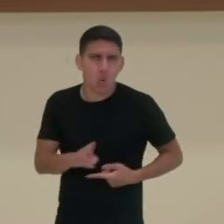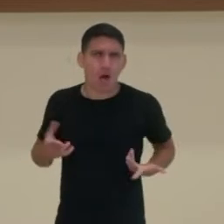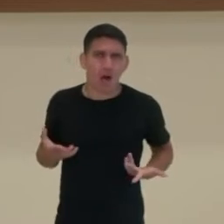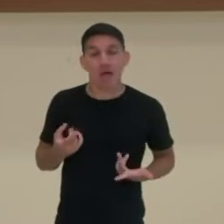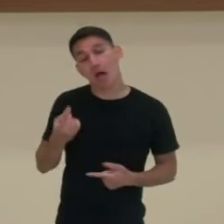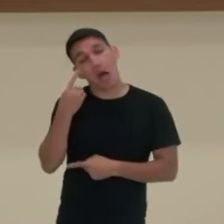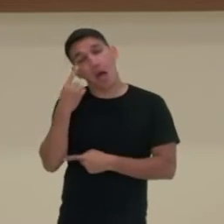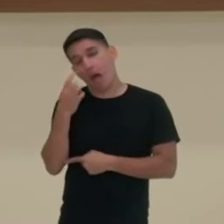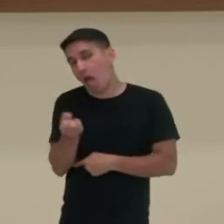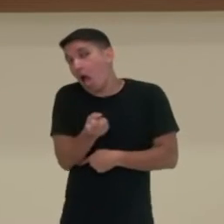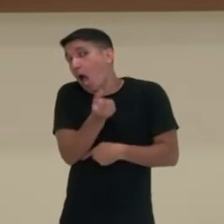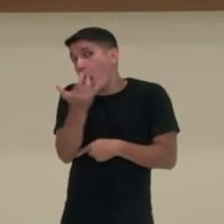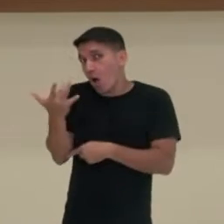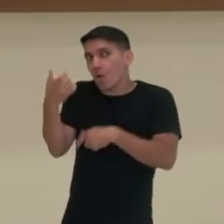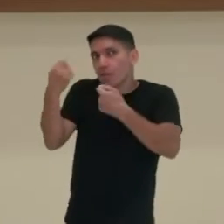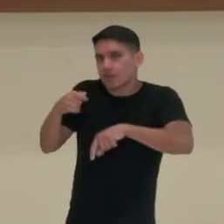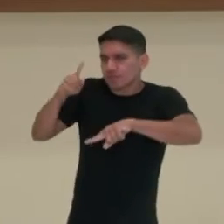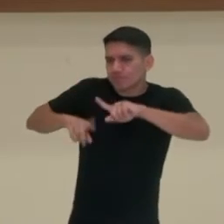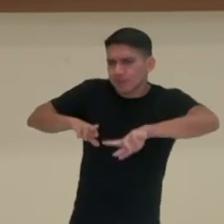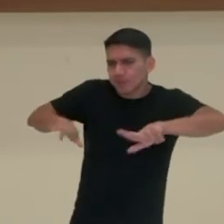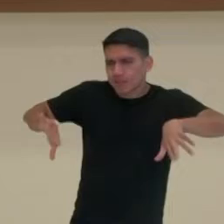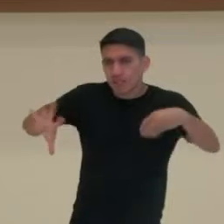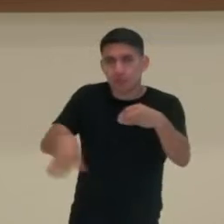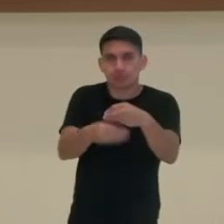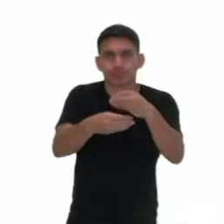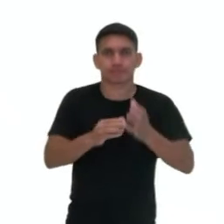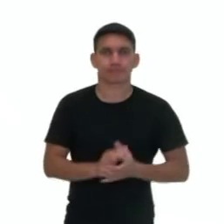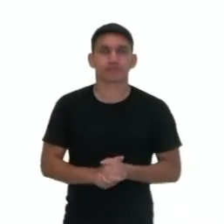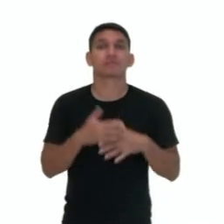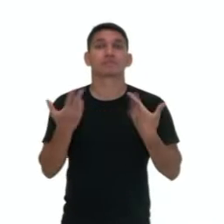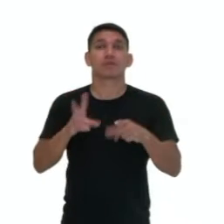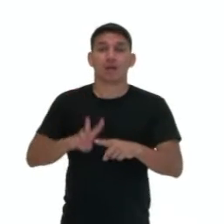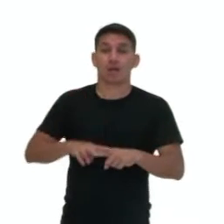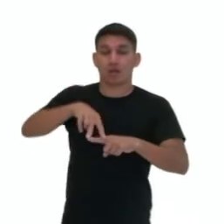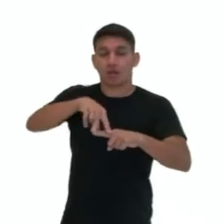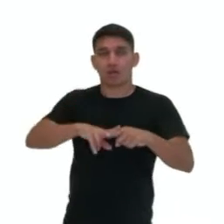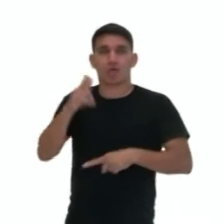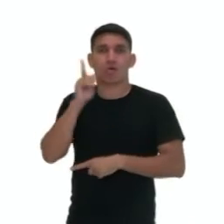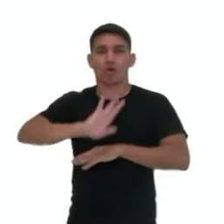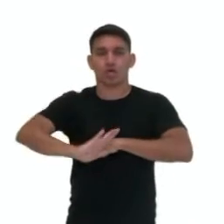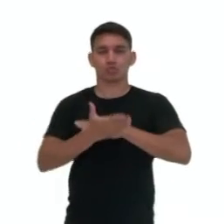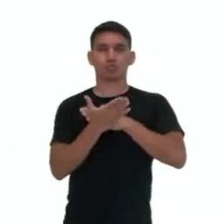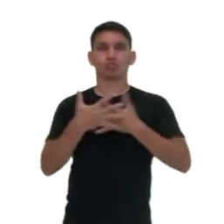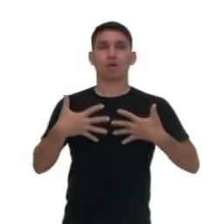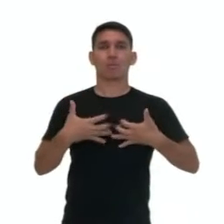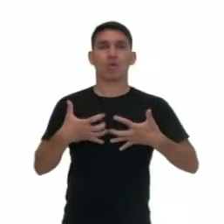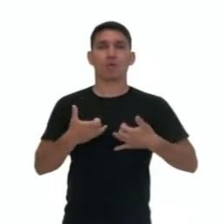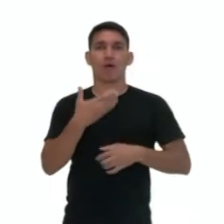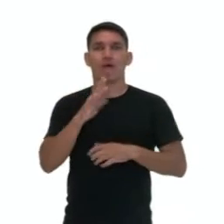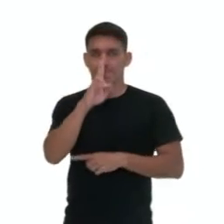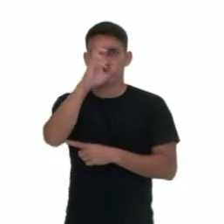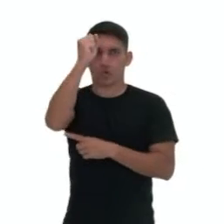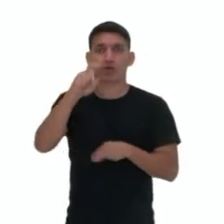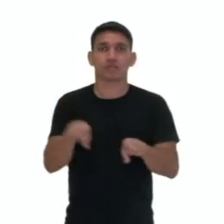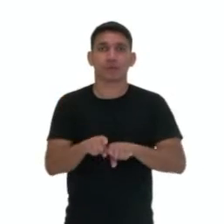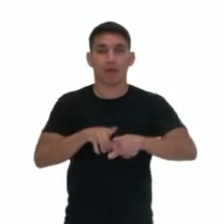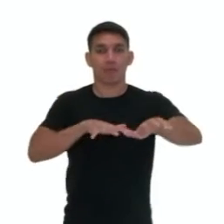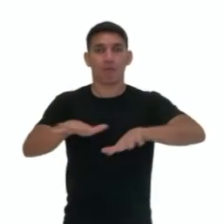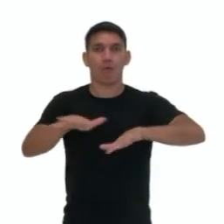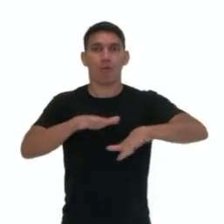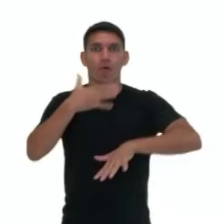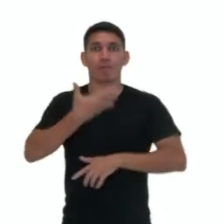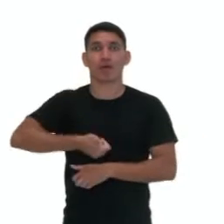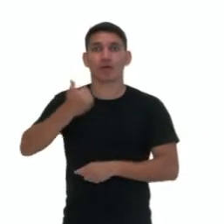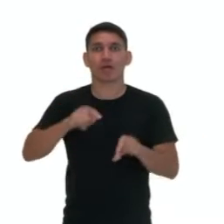ver alguns aqui, equipamentos e instrumentos da ginástica. A ginástica fortalece os músculos, melhora a coordenação motora, aumenta a